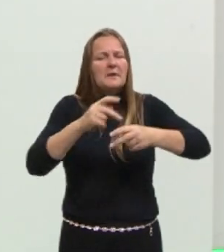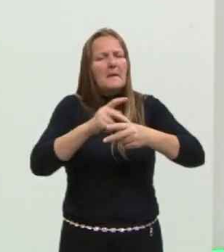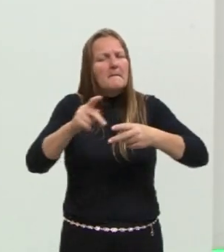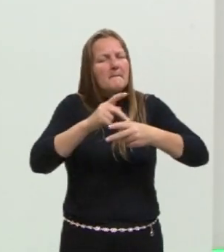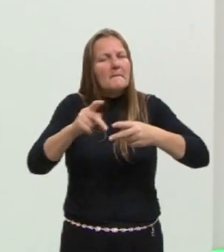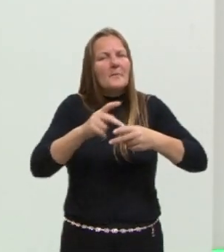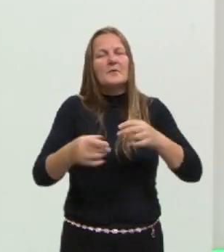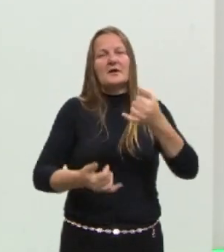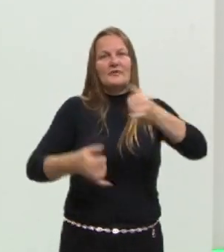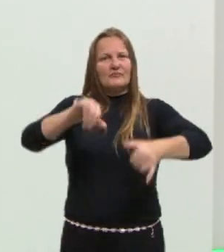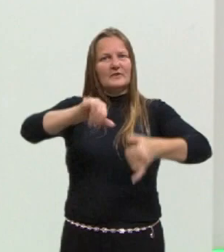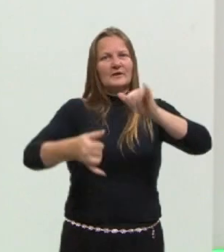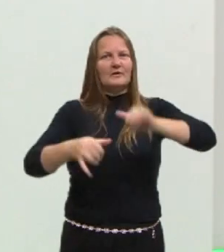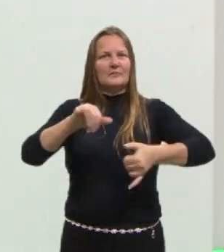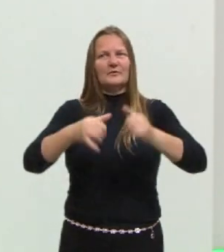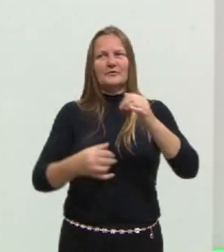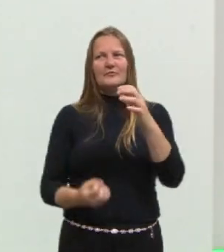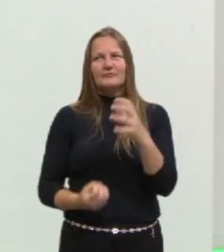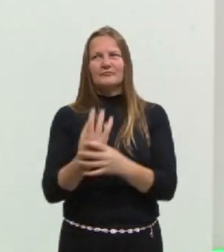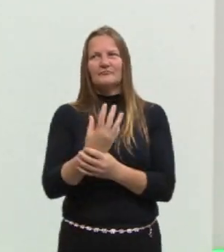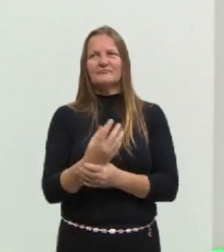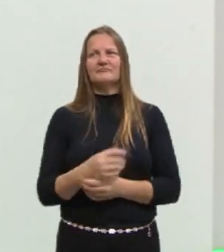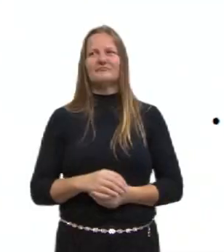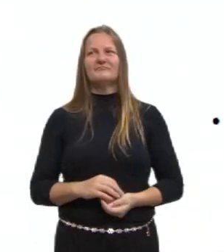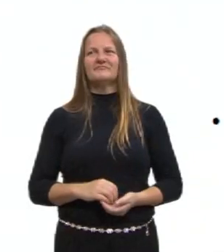bem de laboratório, assim, né, bem...